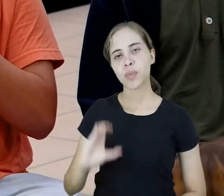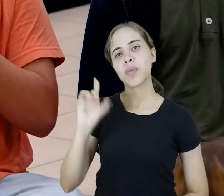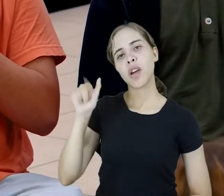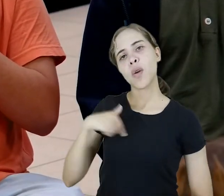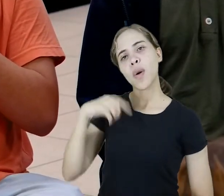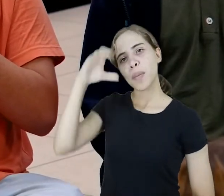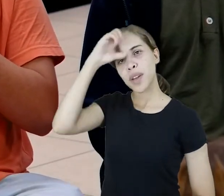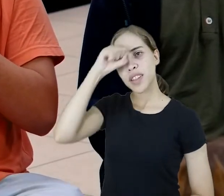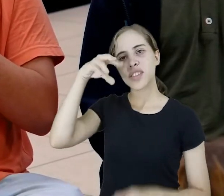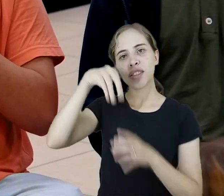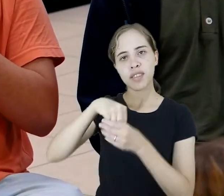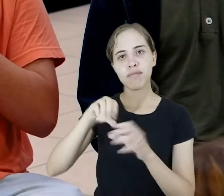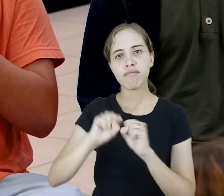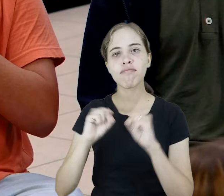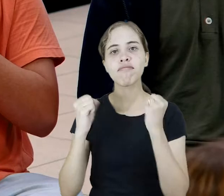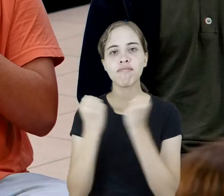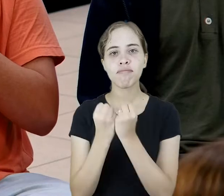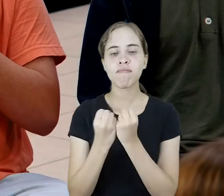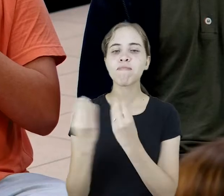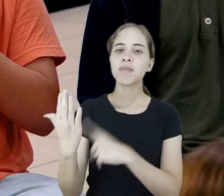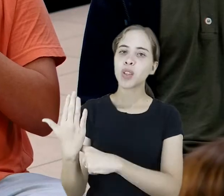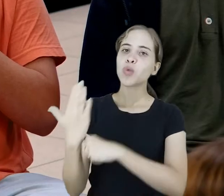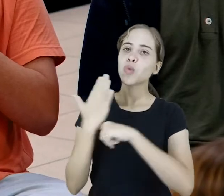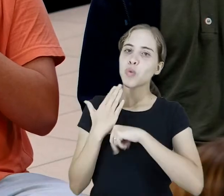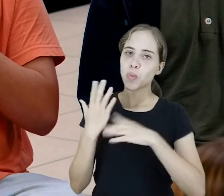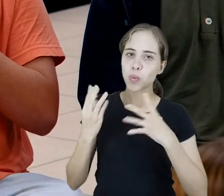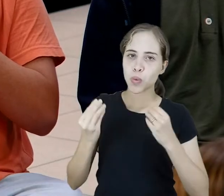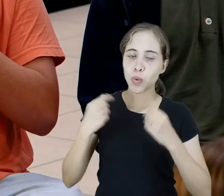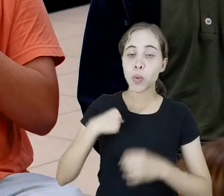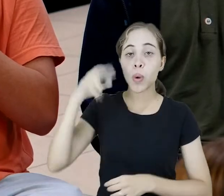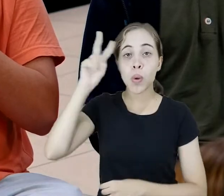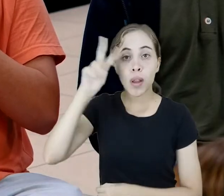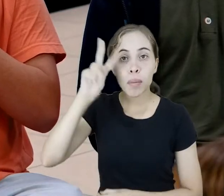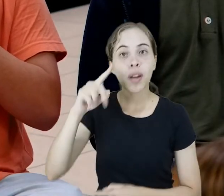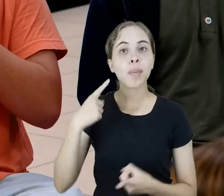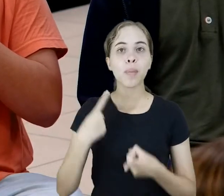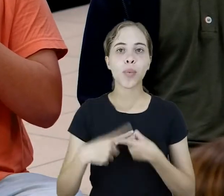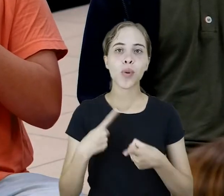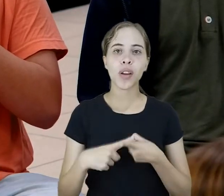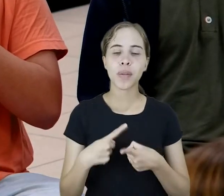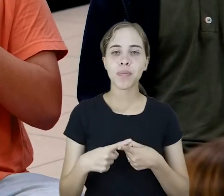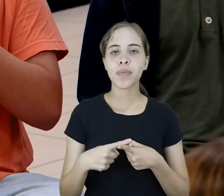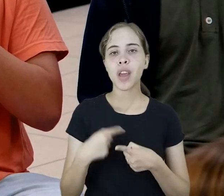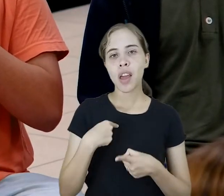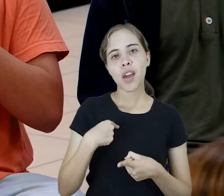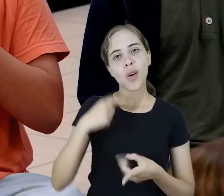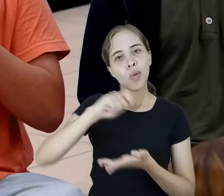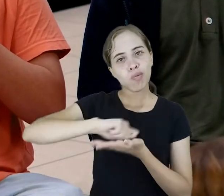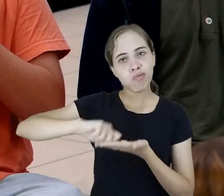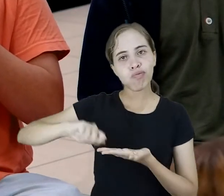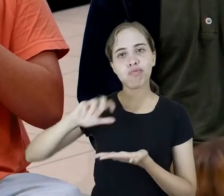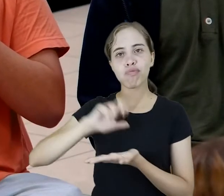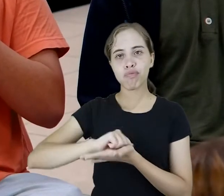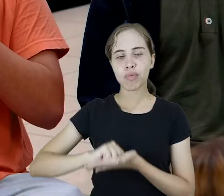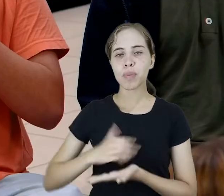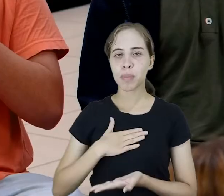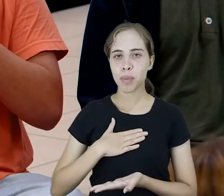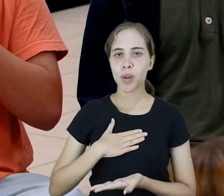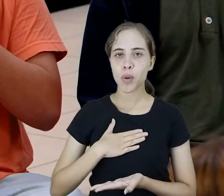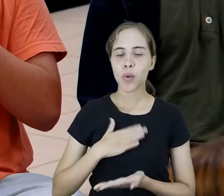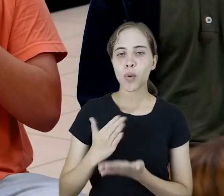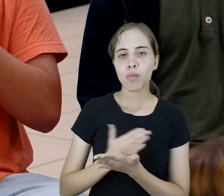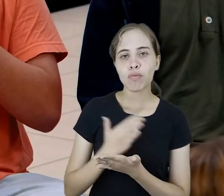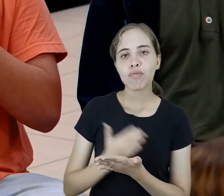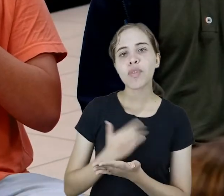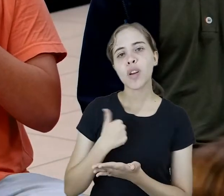seminário e que o seminário me fortaleceu. Eu pude lembrar disso porque eu anotei no meu caderno e eu